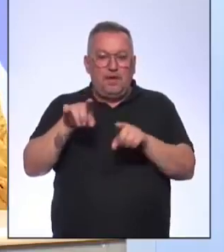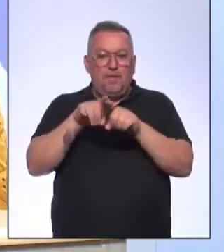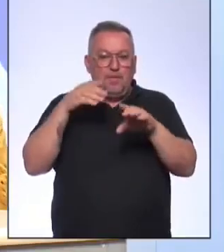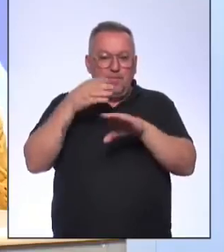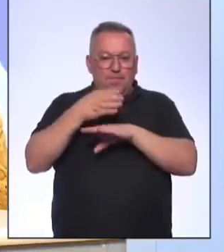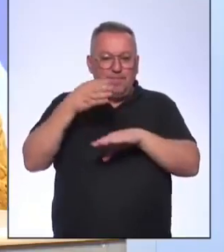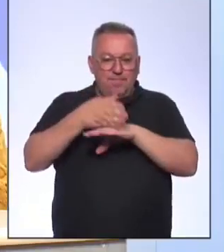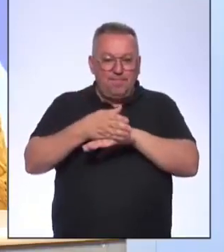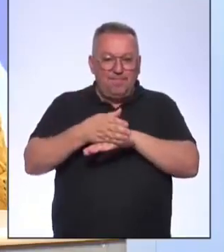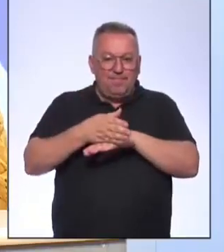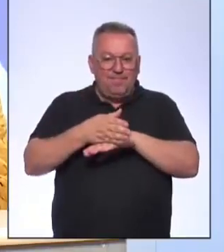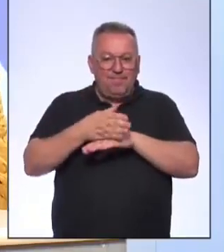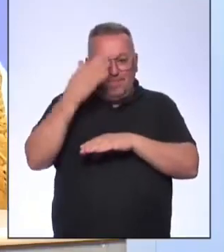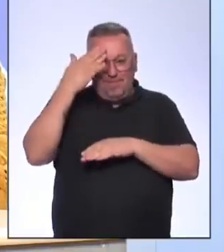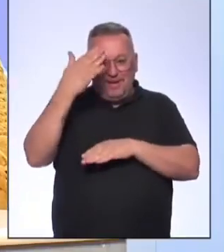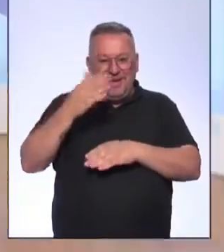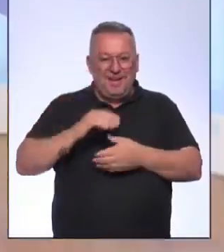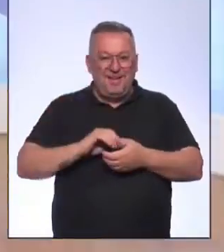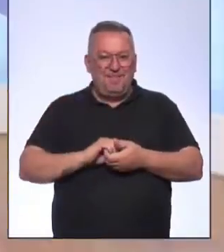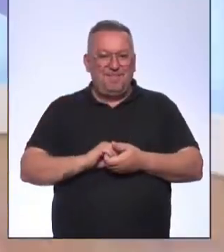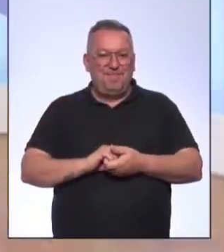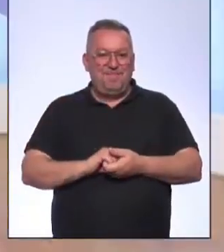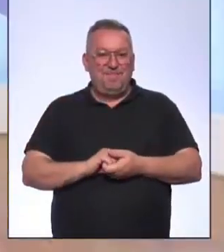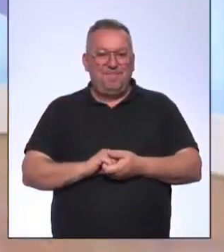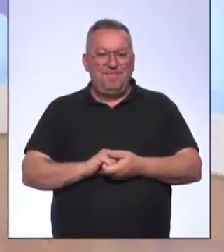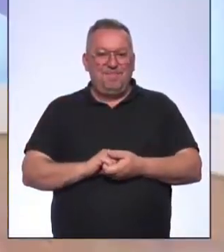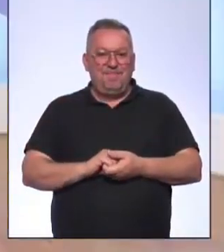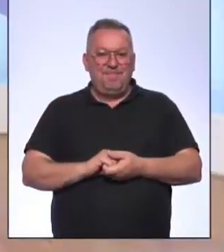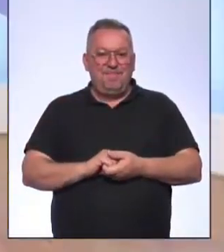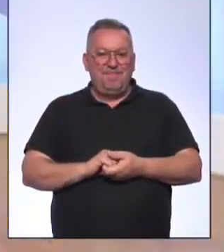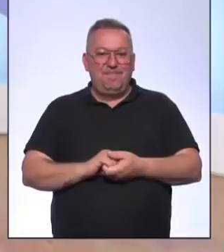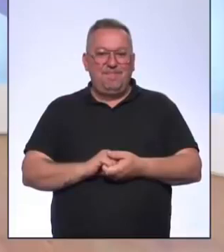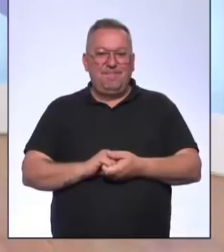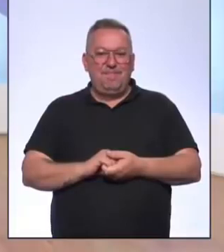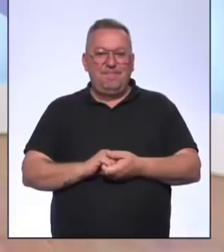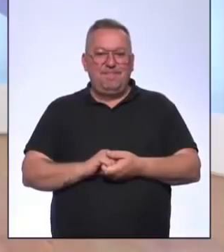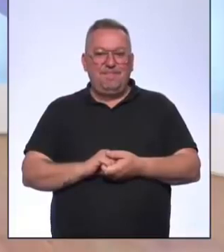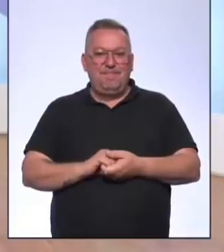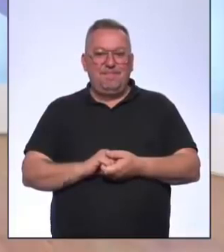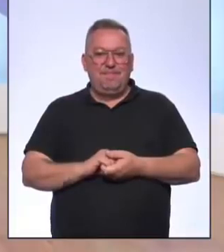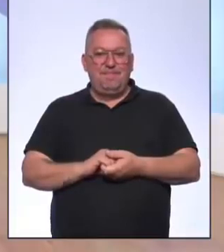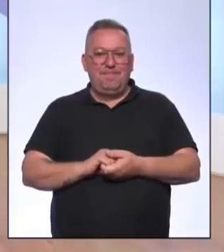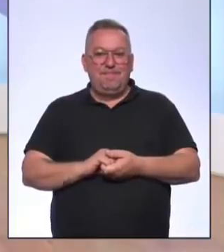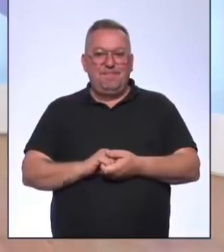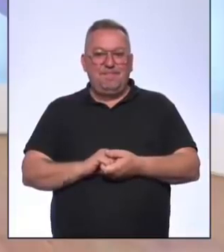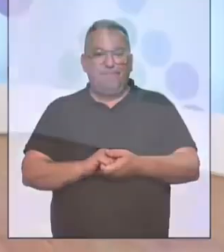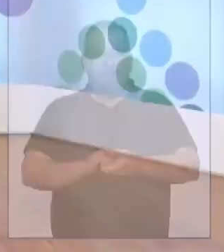participando ativamente no chat. Muito obrigada. Ok, thank you, see you, bye, Bye, bye. bye.